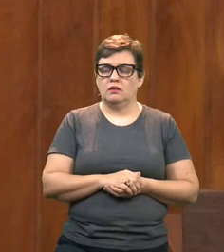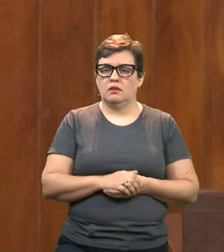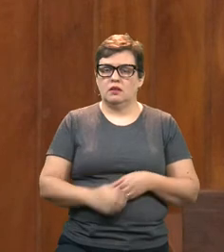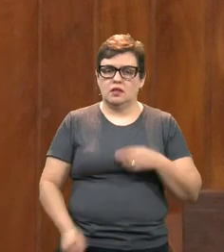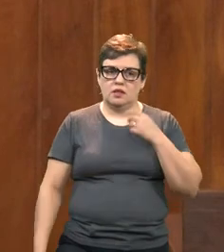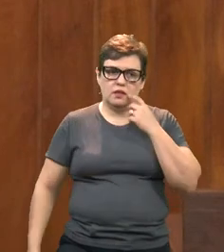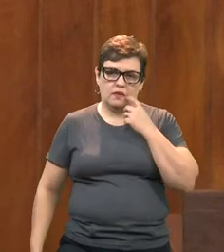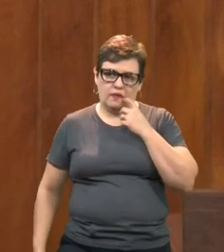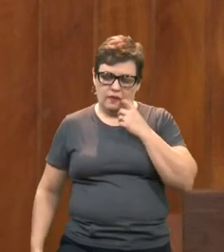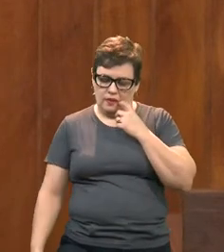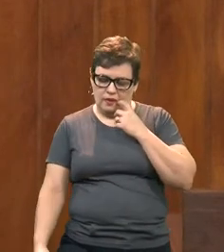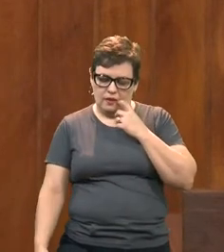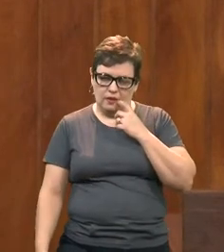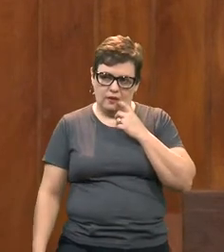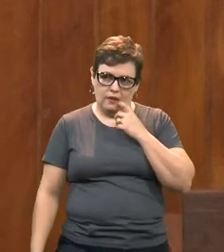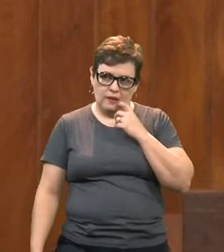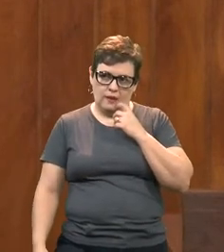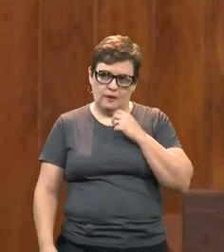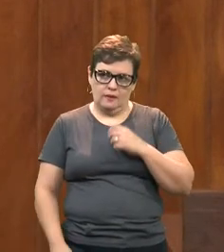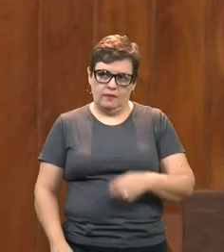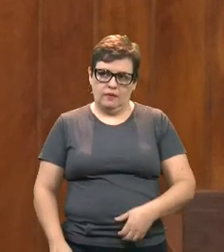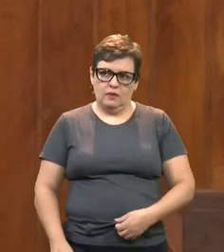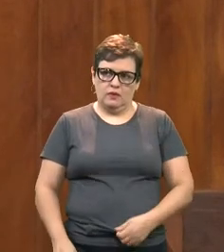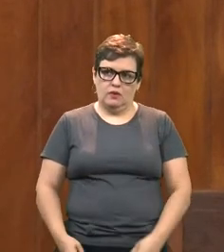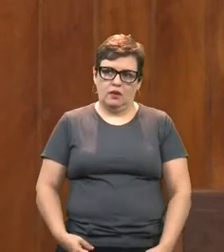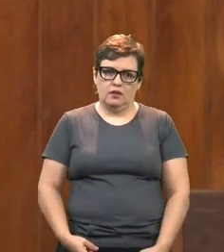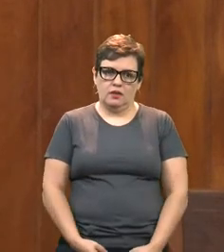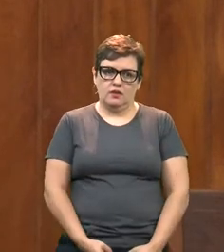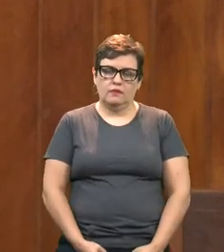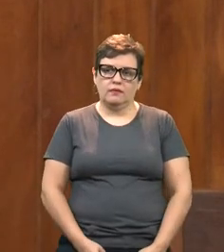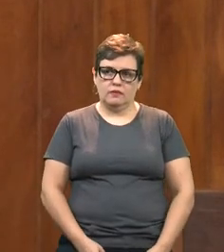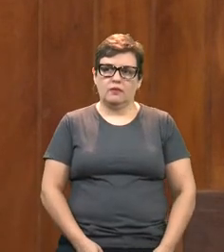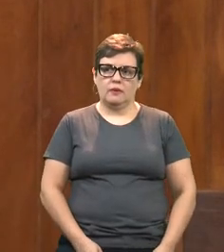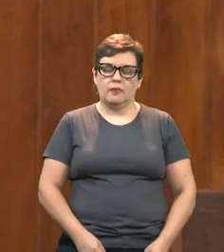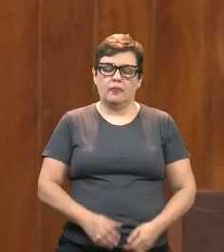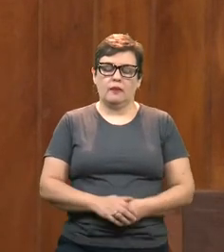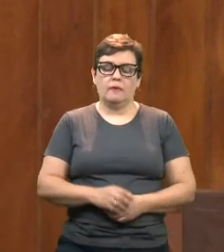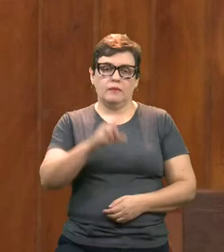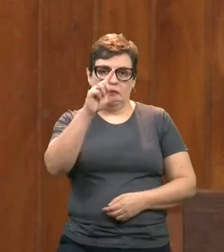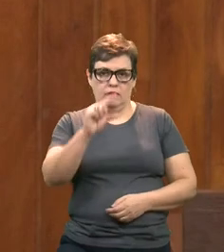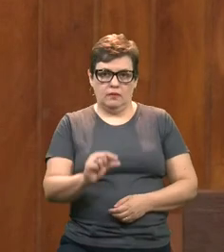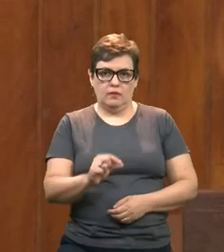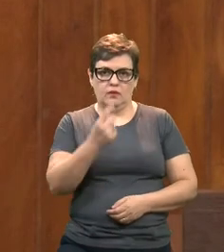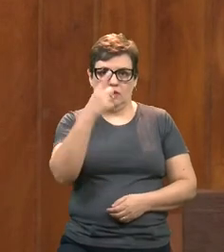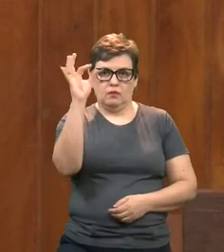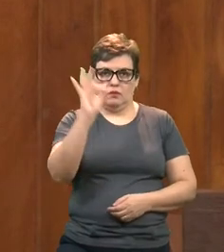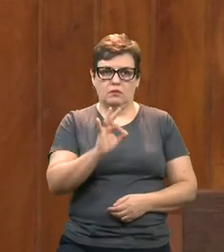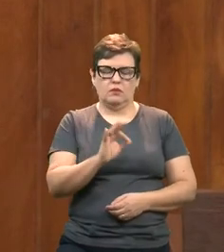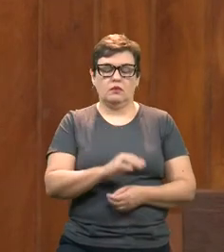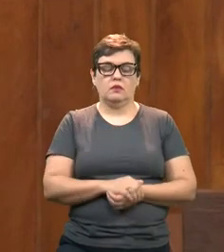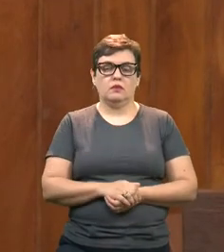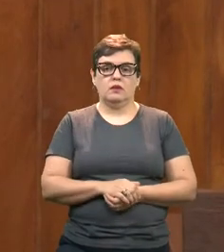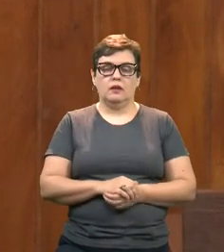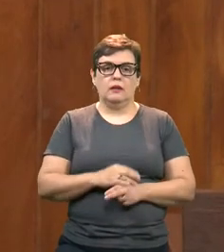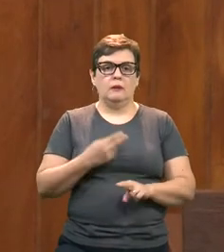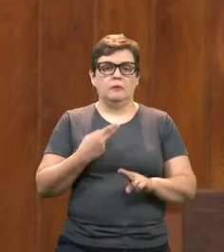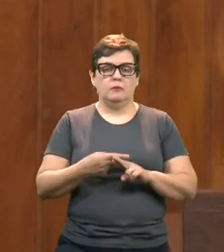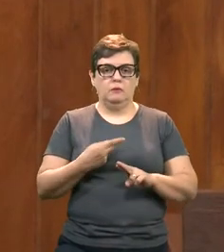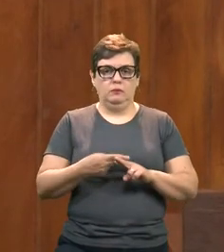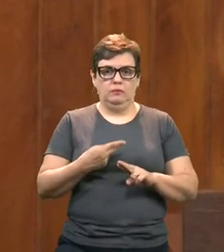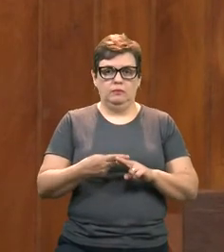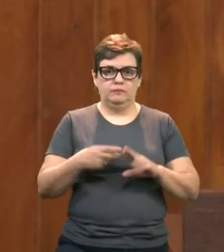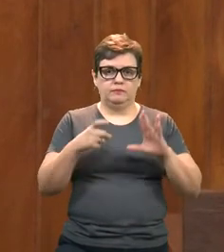cujo teor de THC seja inferior a 1%. Do uso da